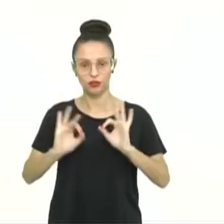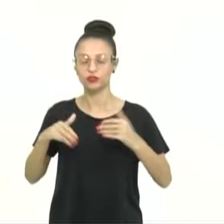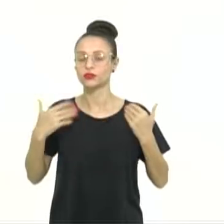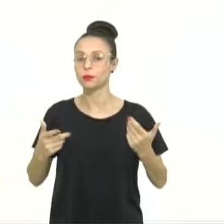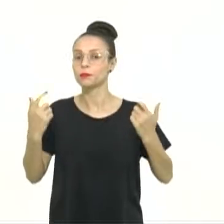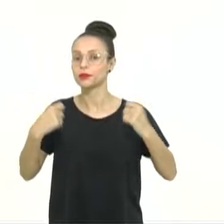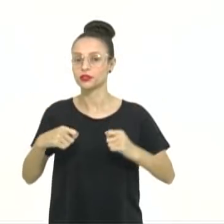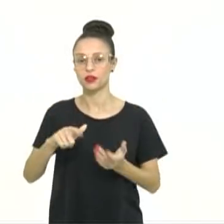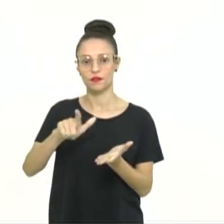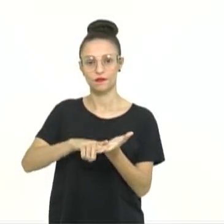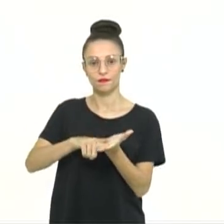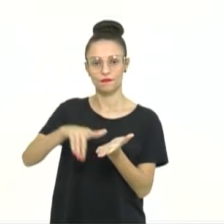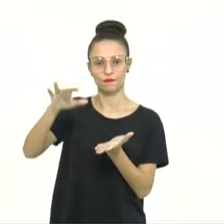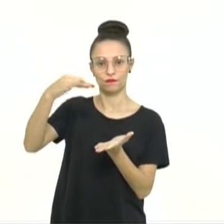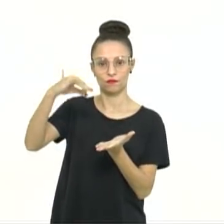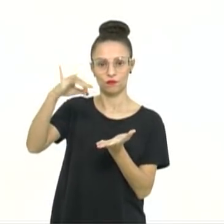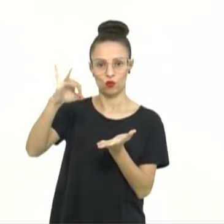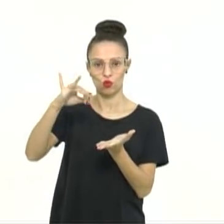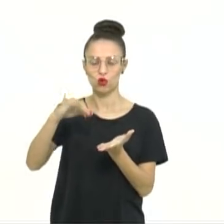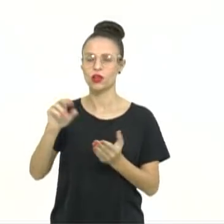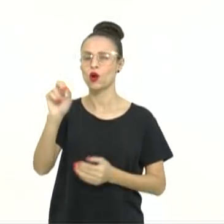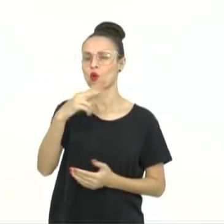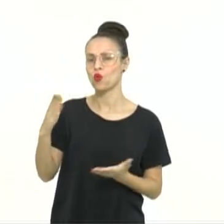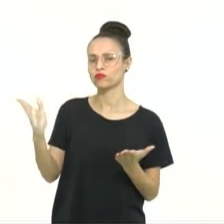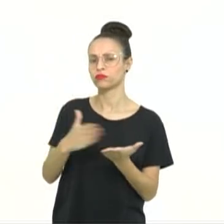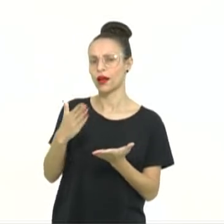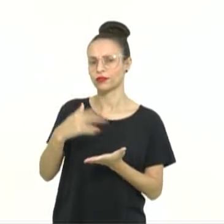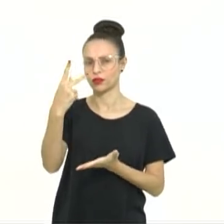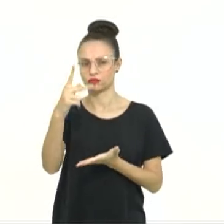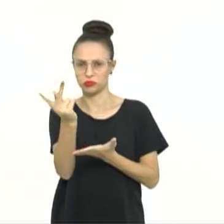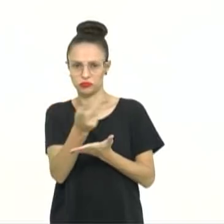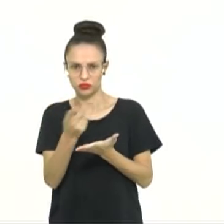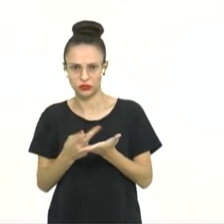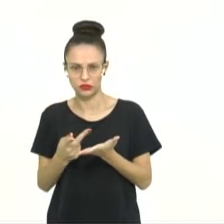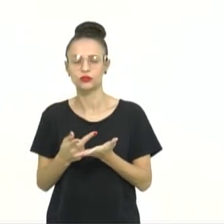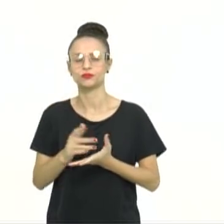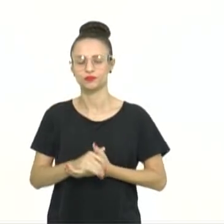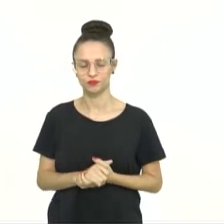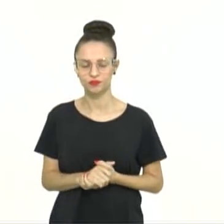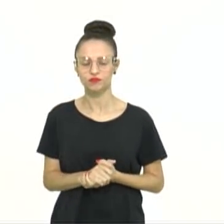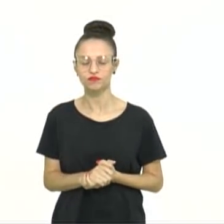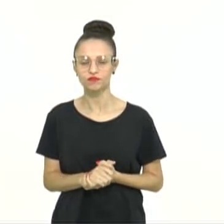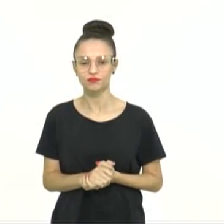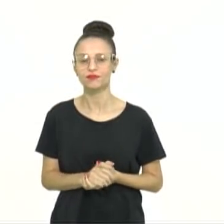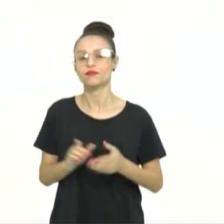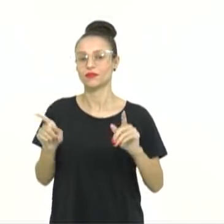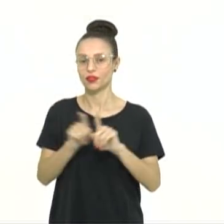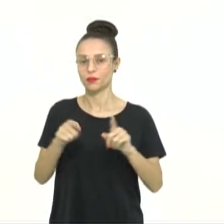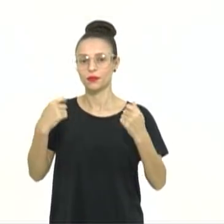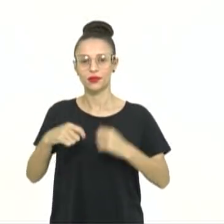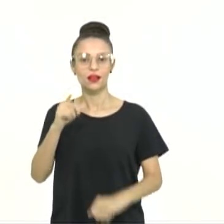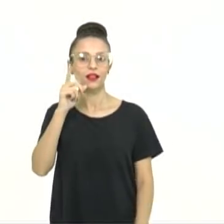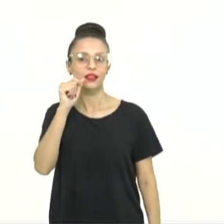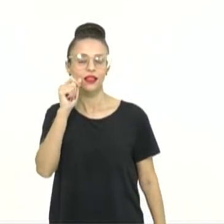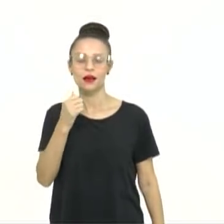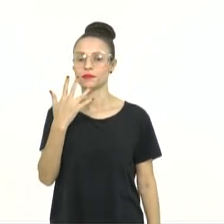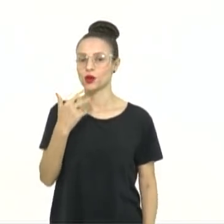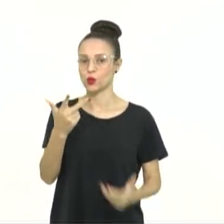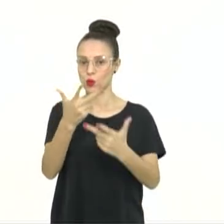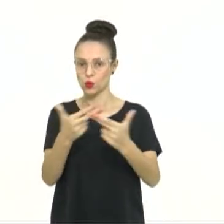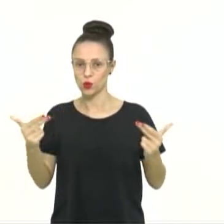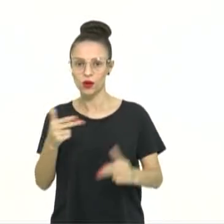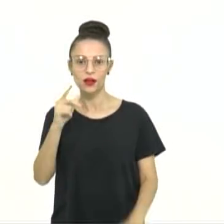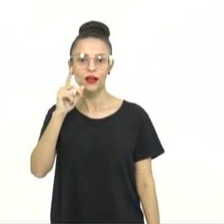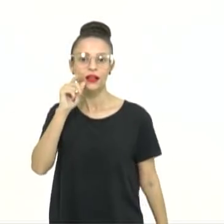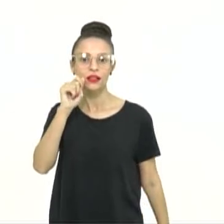vamos precisar de uma folha de sulfite ou uma folha de caderno, do seu caderno de desenho. Nós vamos precisar de lápis de cor,